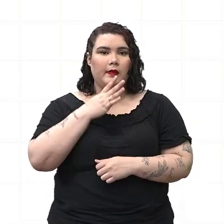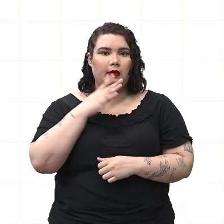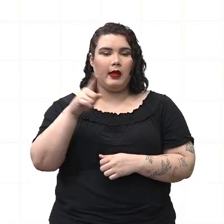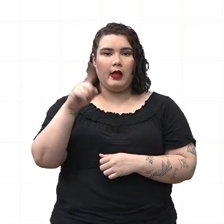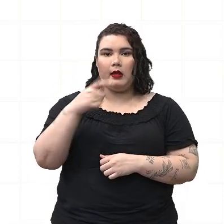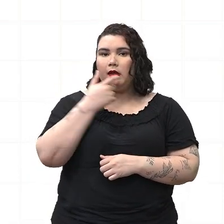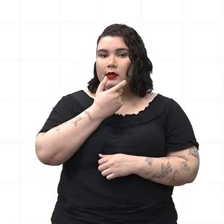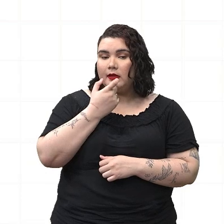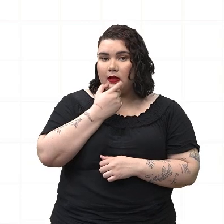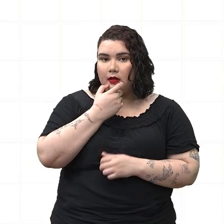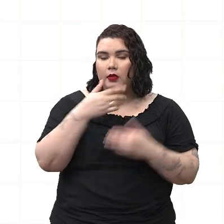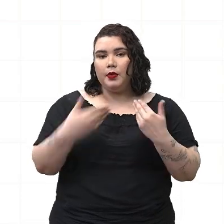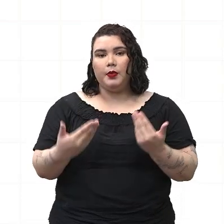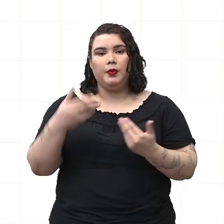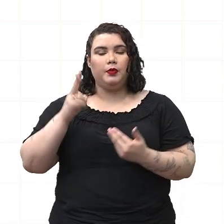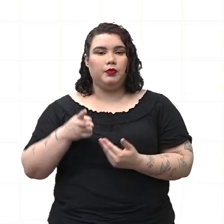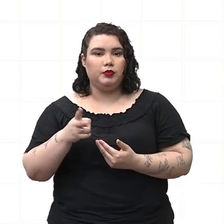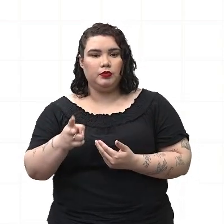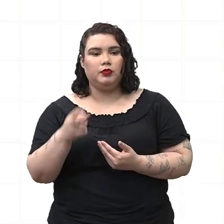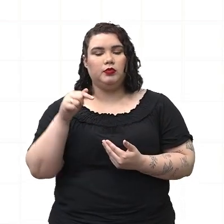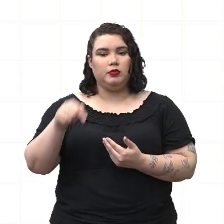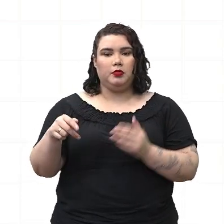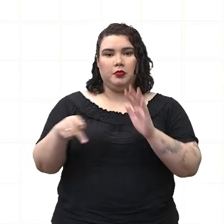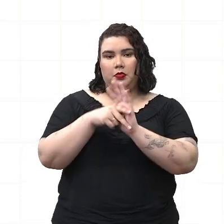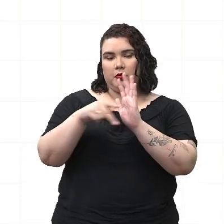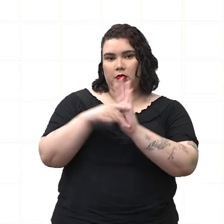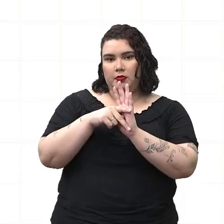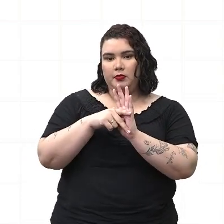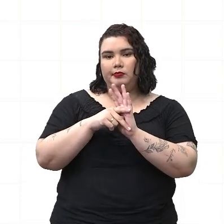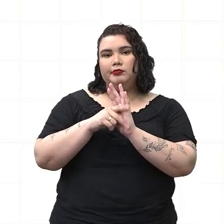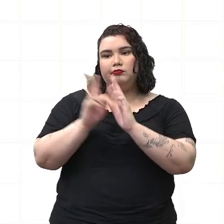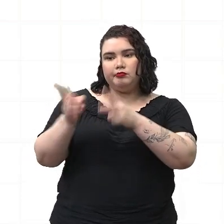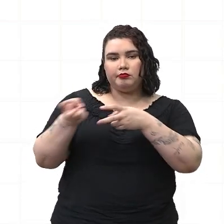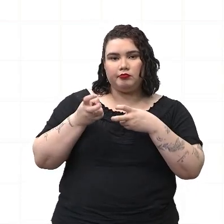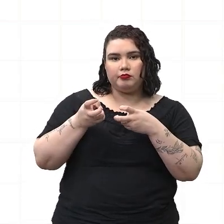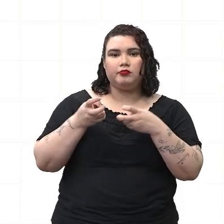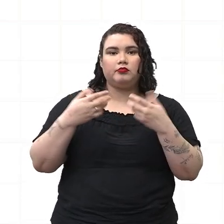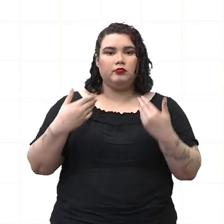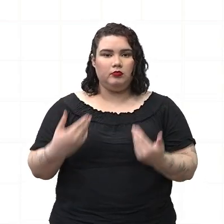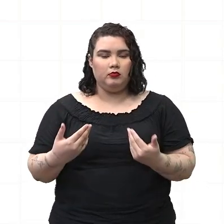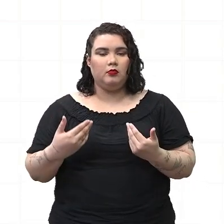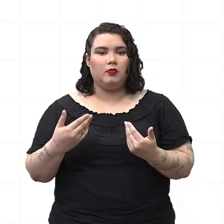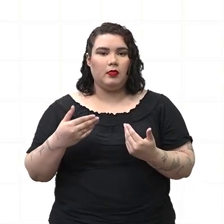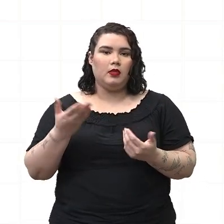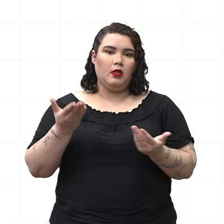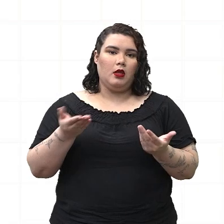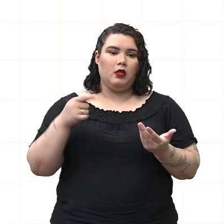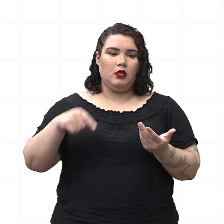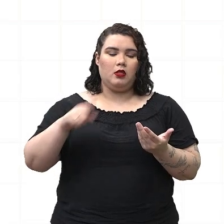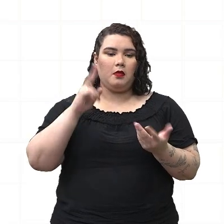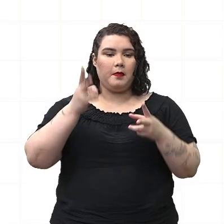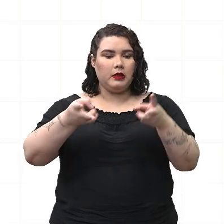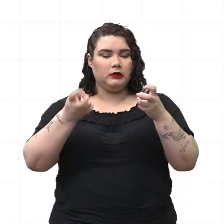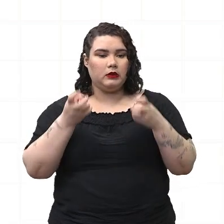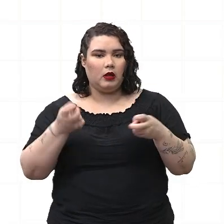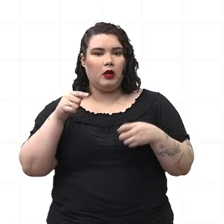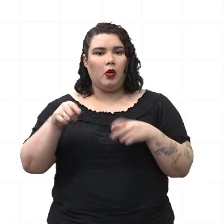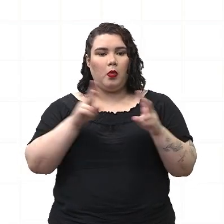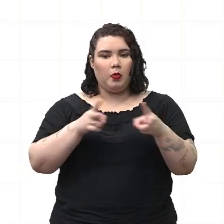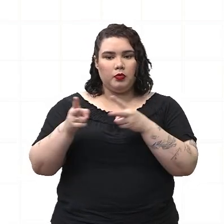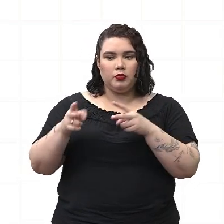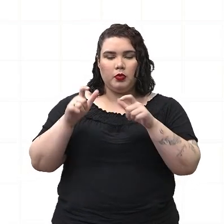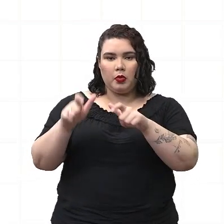Inglaterra, continua com essa posse. A Argentina ocupou aquelas áreas lá durante um período, mas depois foi